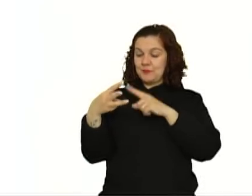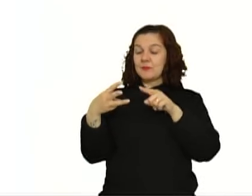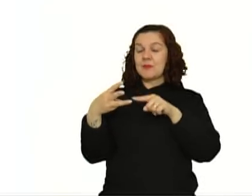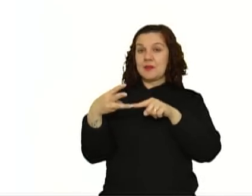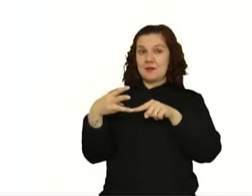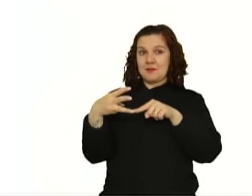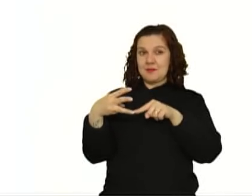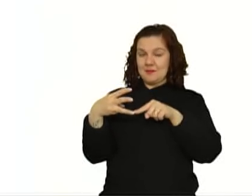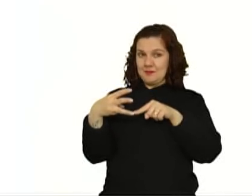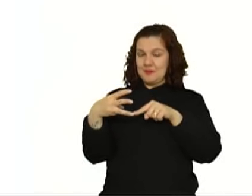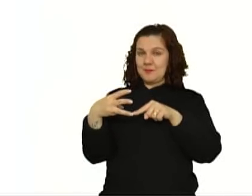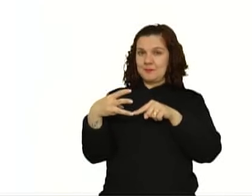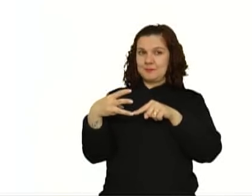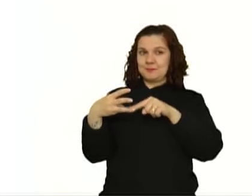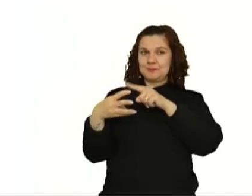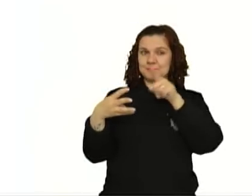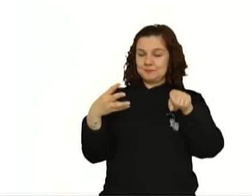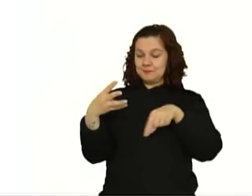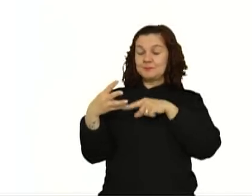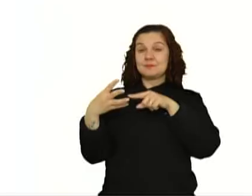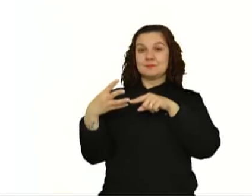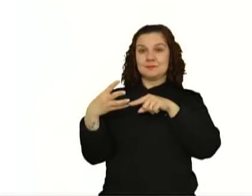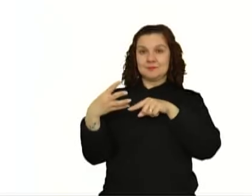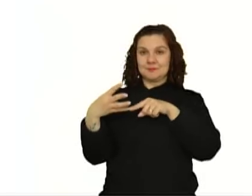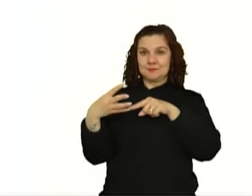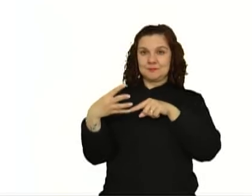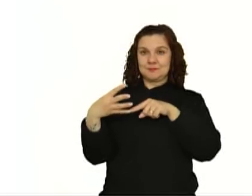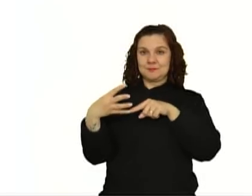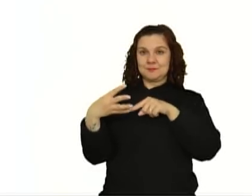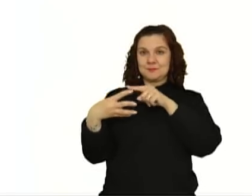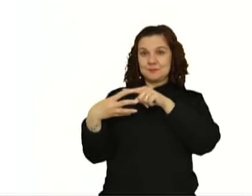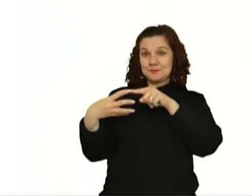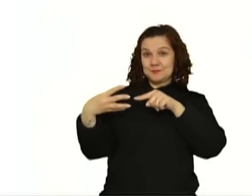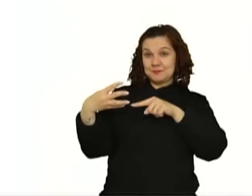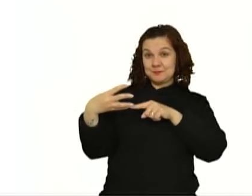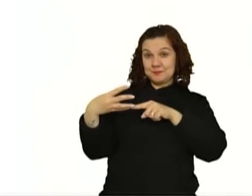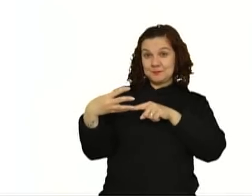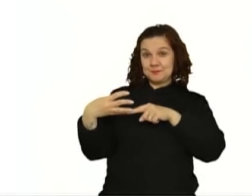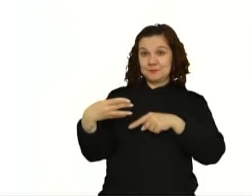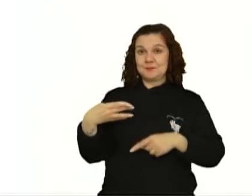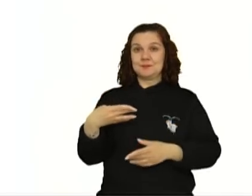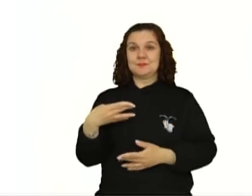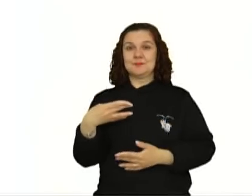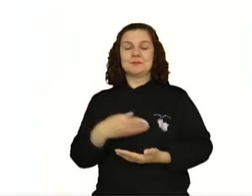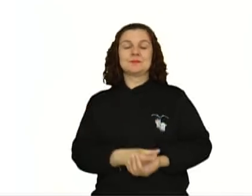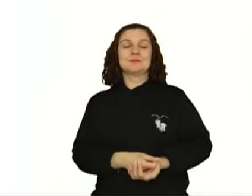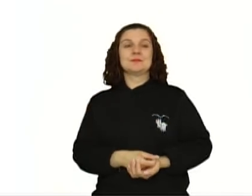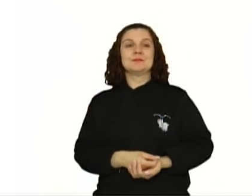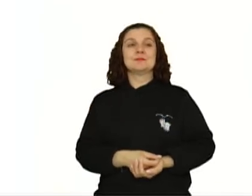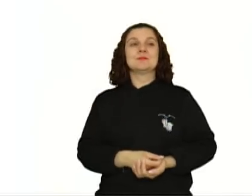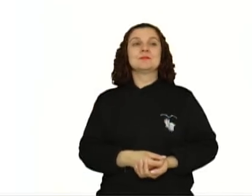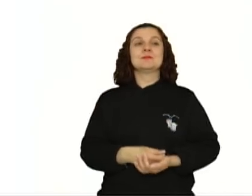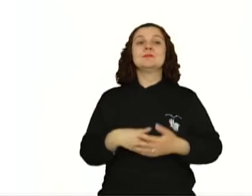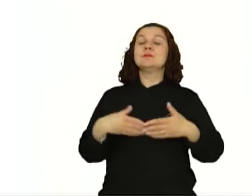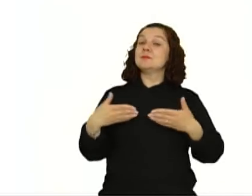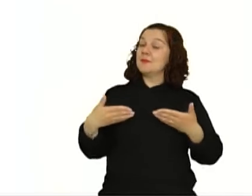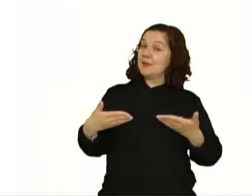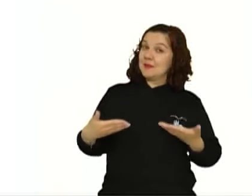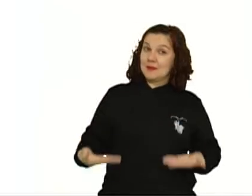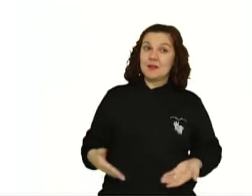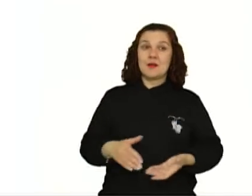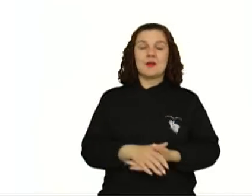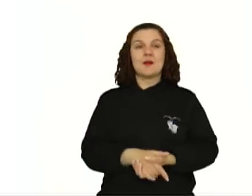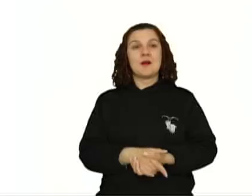auxiliar. 3. A manchete. 4. O corpo da notícia, né? Então, nós